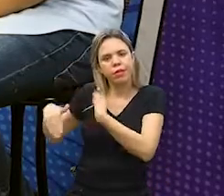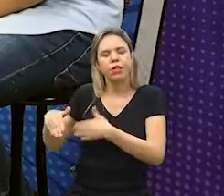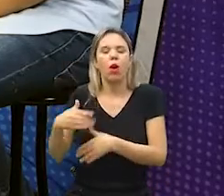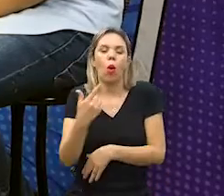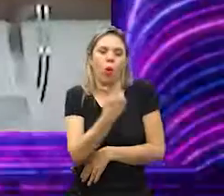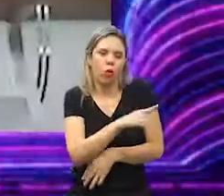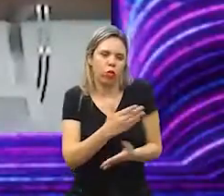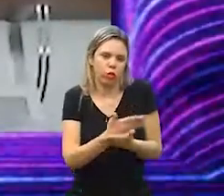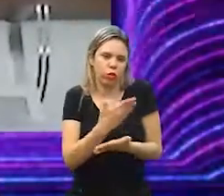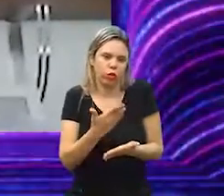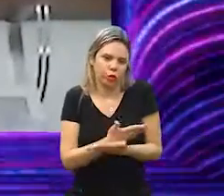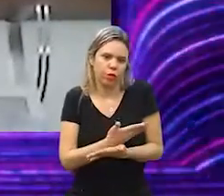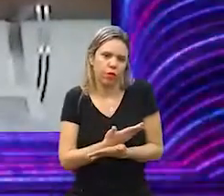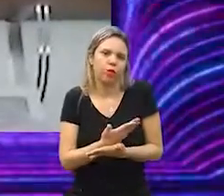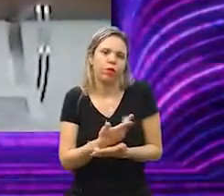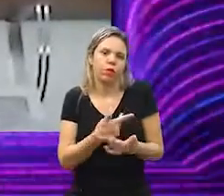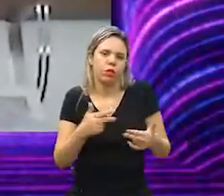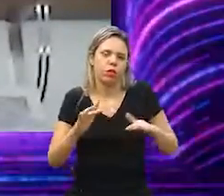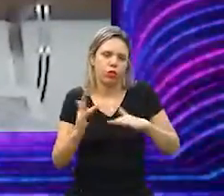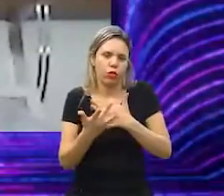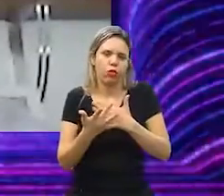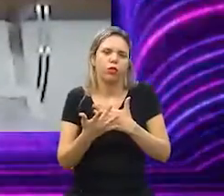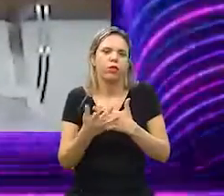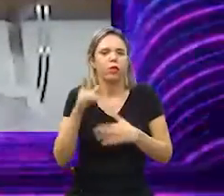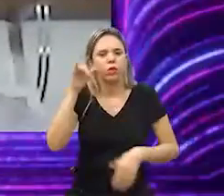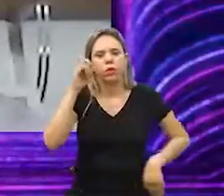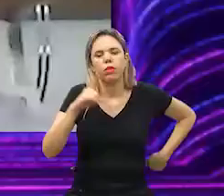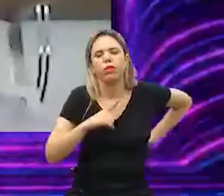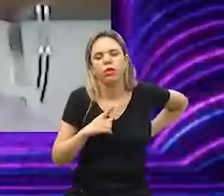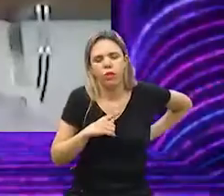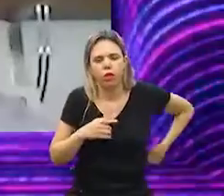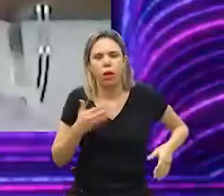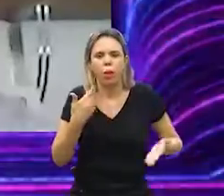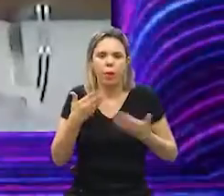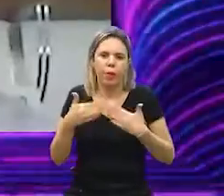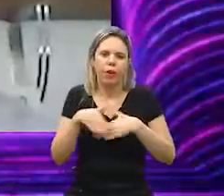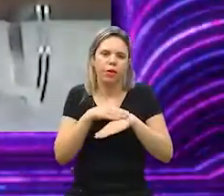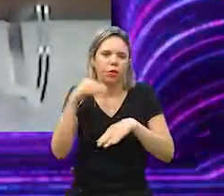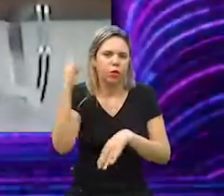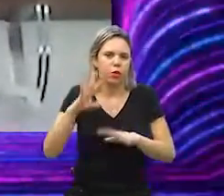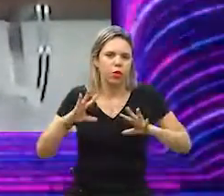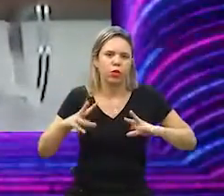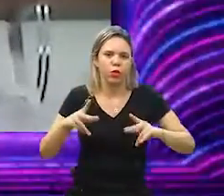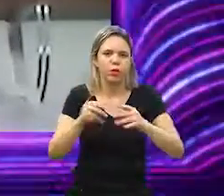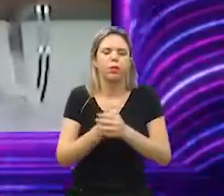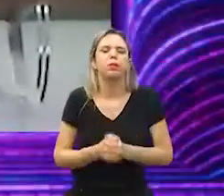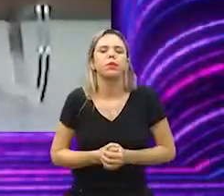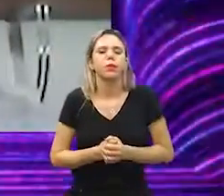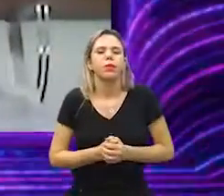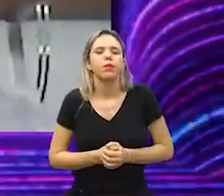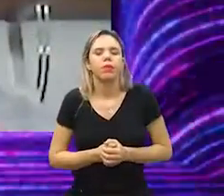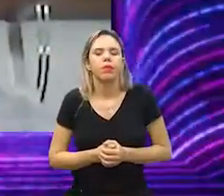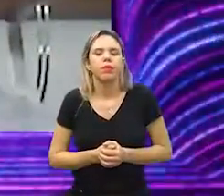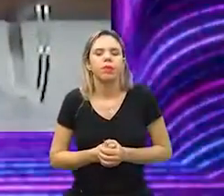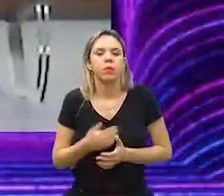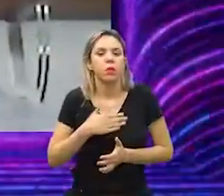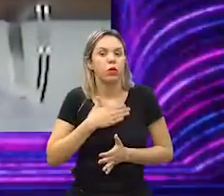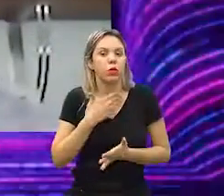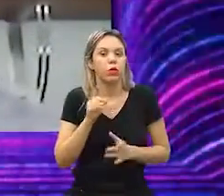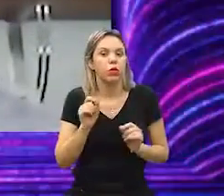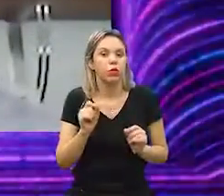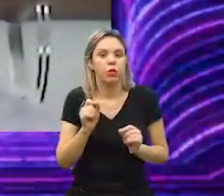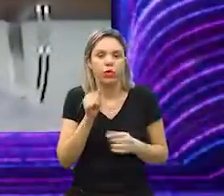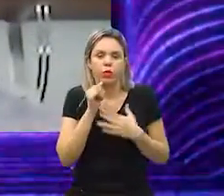do Reich, né, eu, através das mídias sociais, principalmente no Instagram, tenho interagido bastante com leitores do Brasil inteiro, né? E o que me